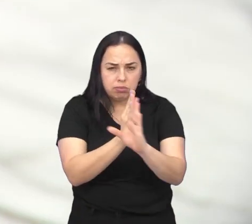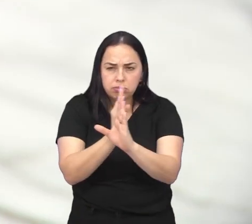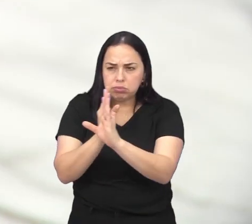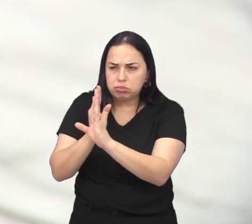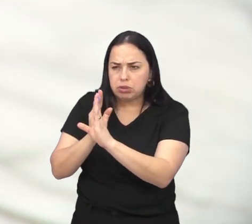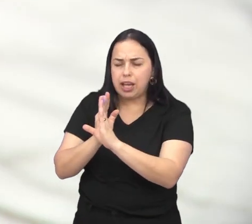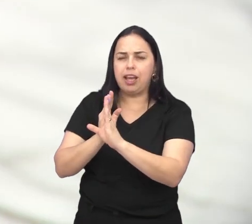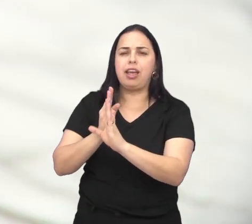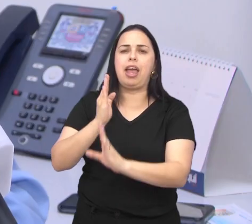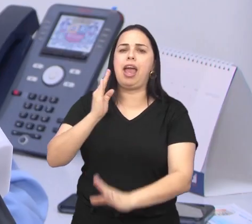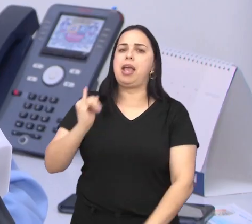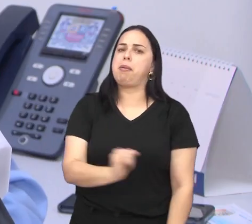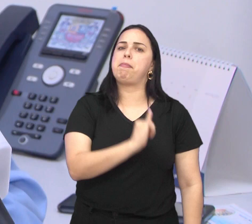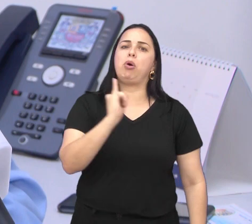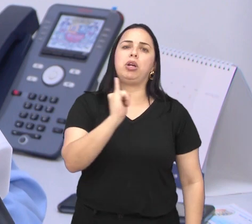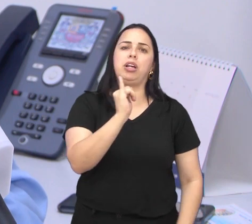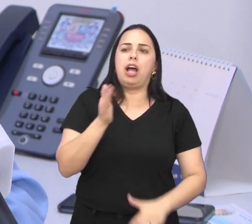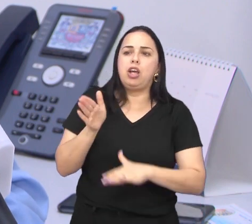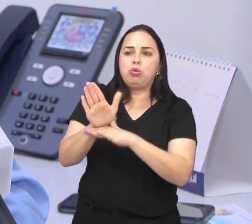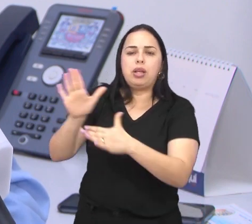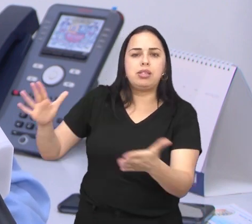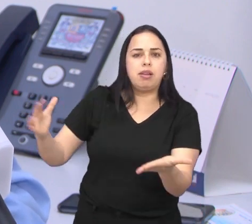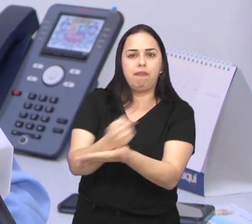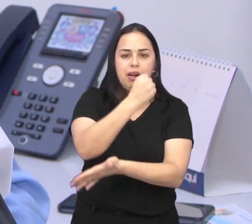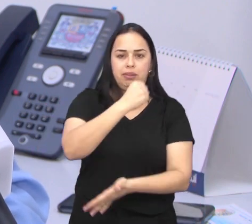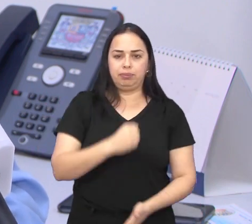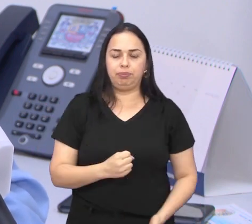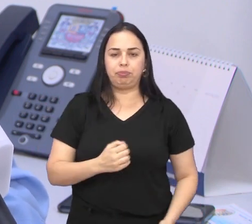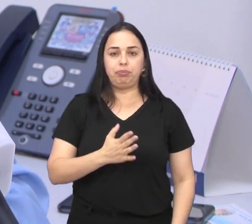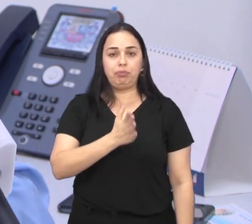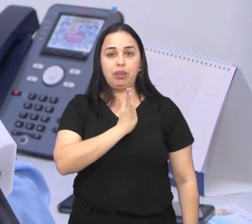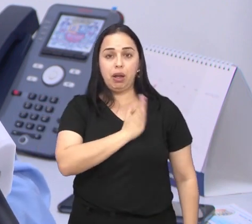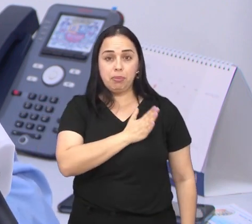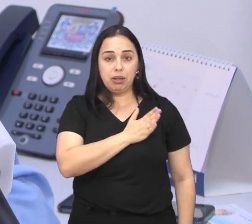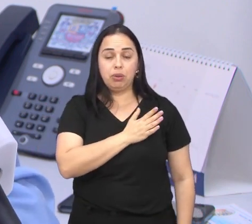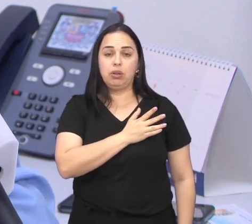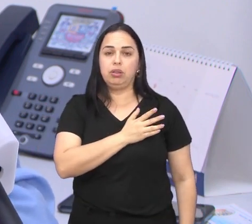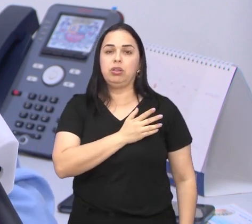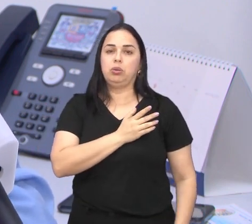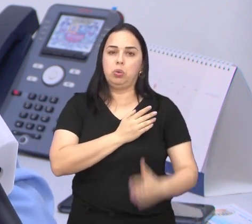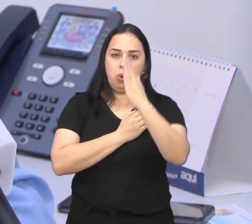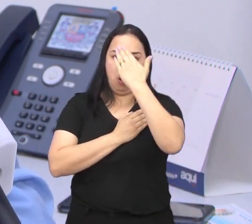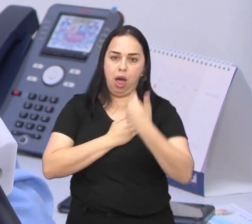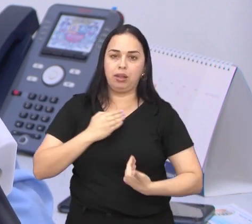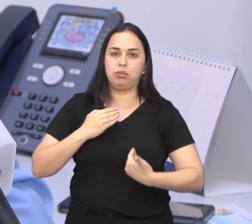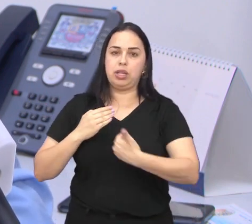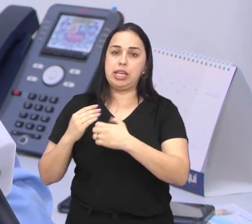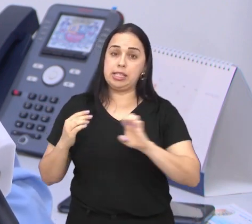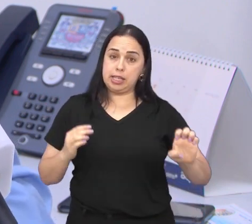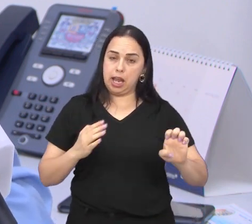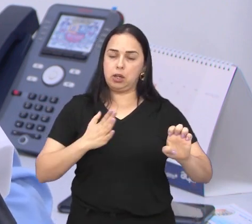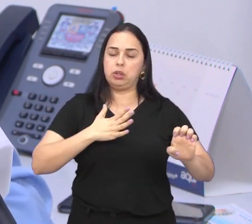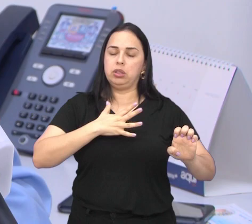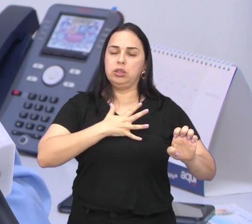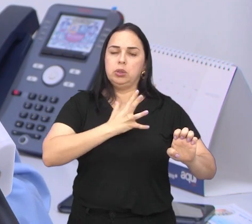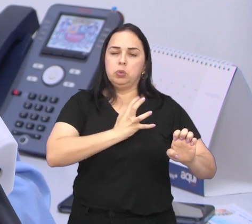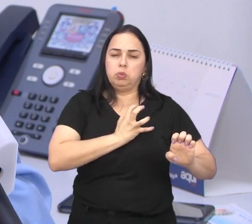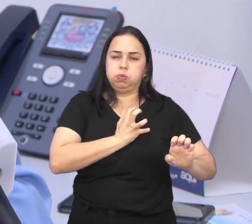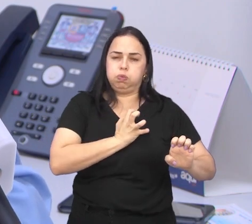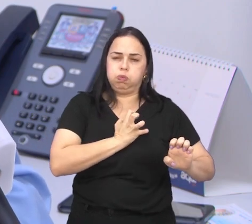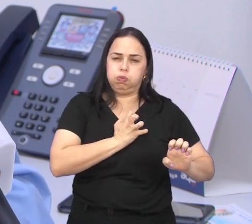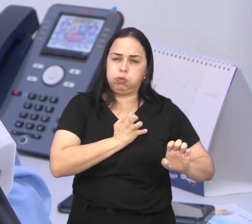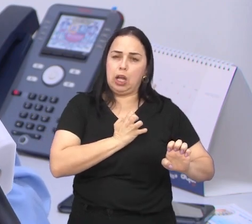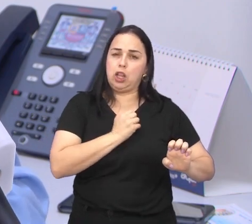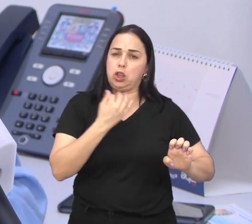uma vítima de infarto é fundamental para salvar vidas. Que é uma dor do lado esquerdo, né? Uma dor forte, uma